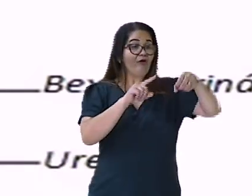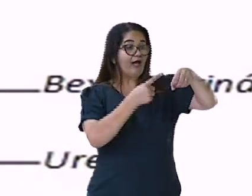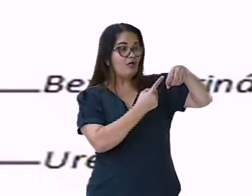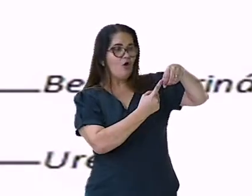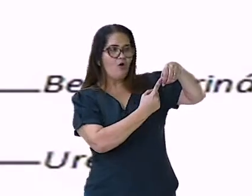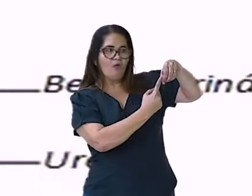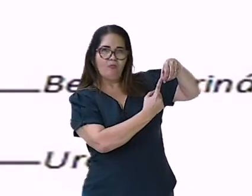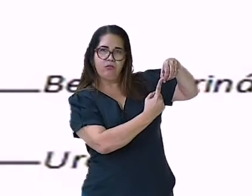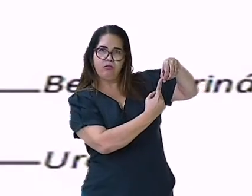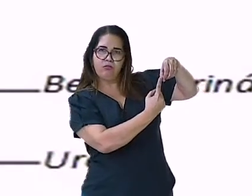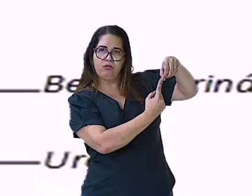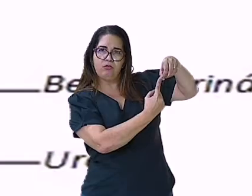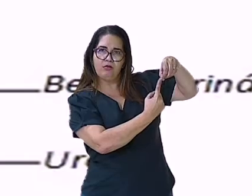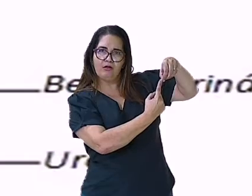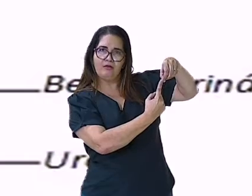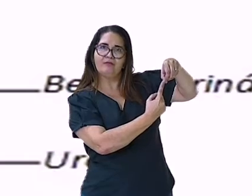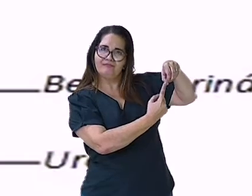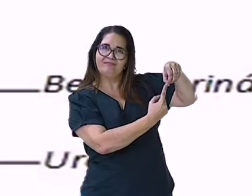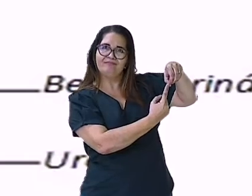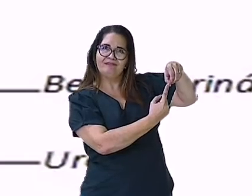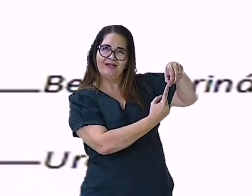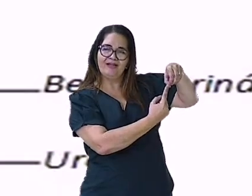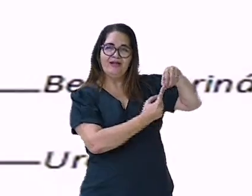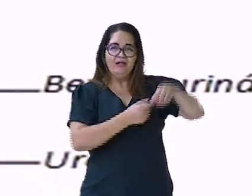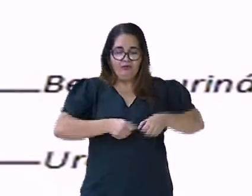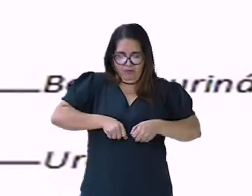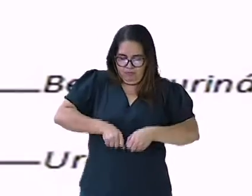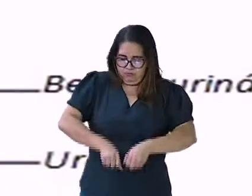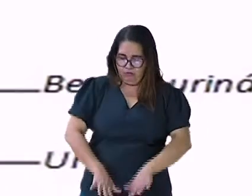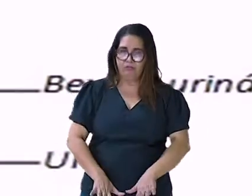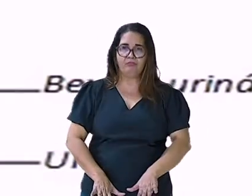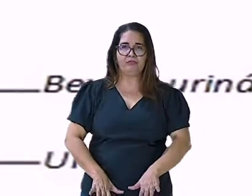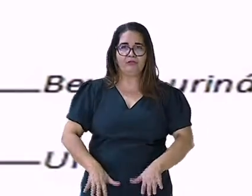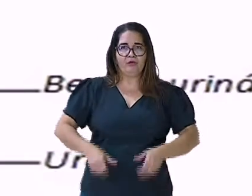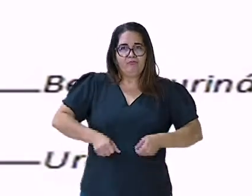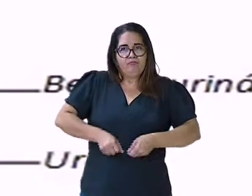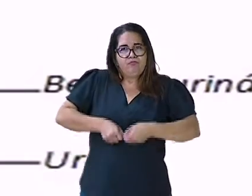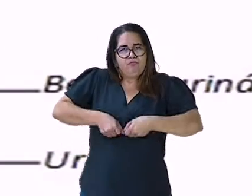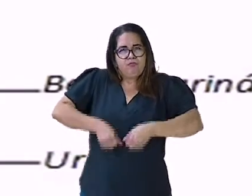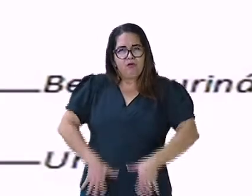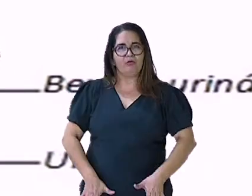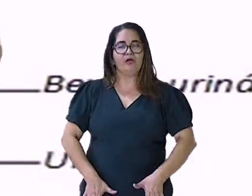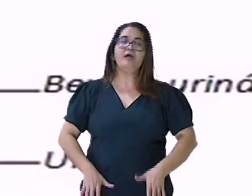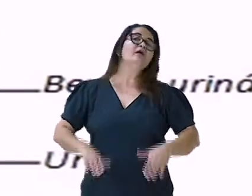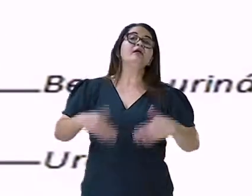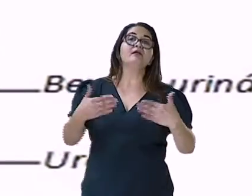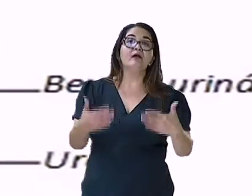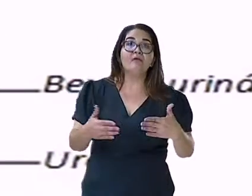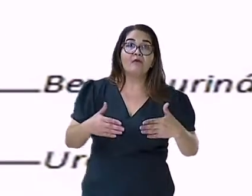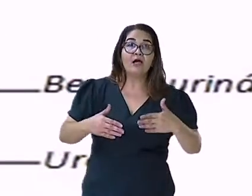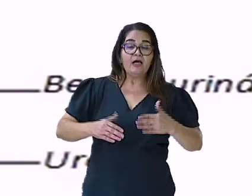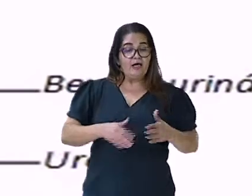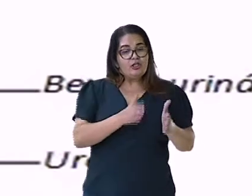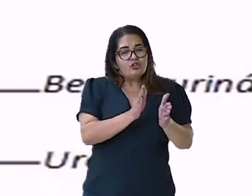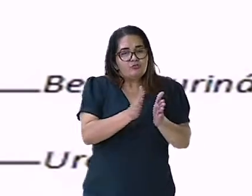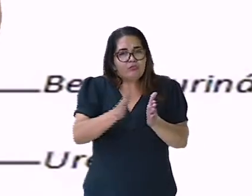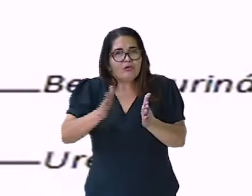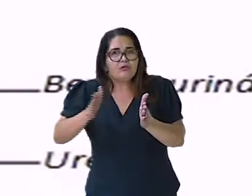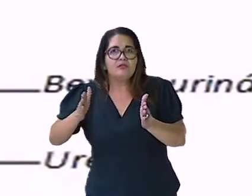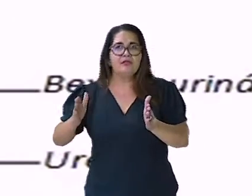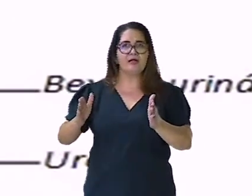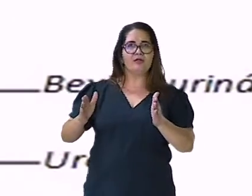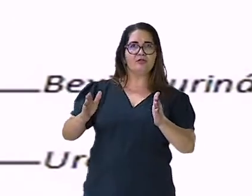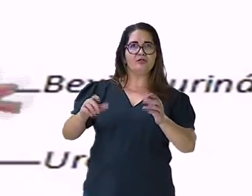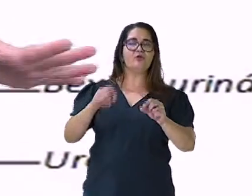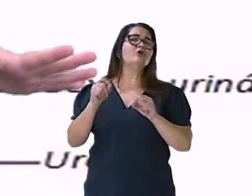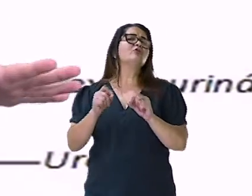excretadas por nosso organismo. Entretanto, este processo não só fará a eliminação de